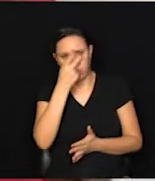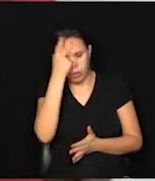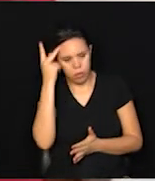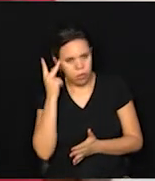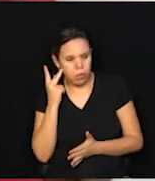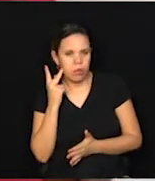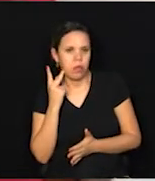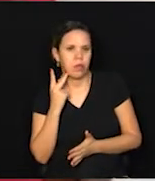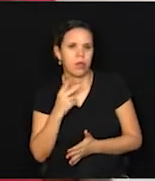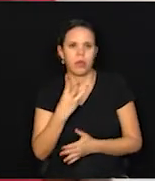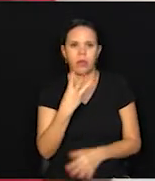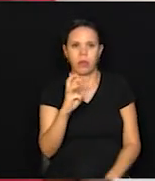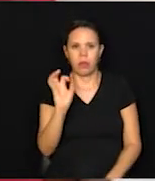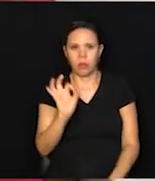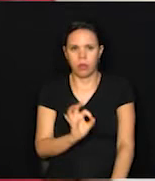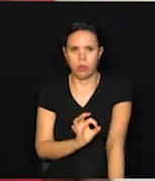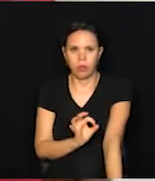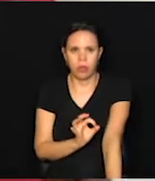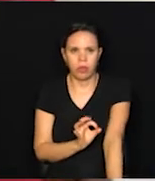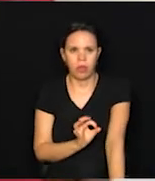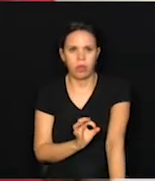restrita, 35%,